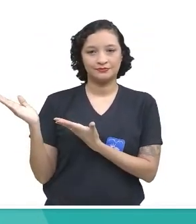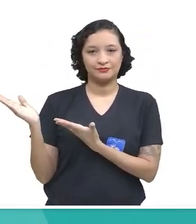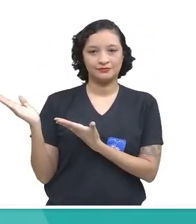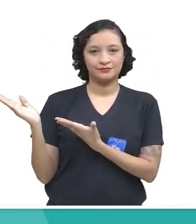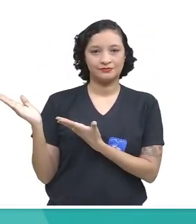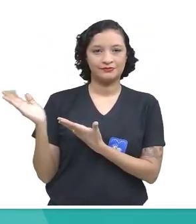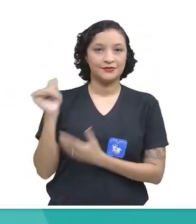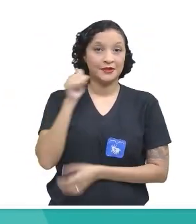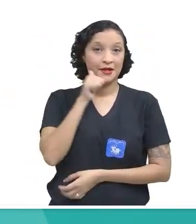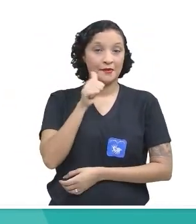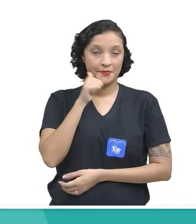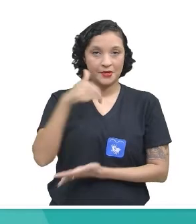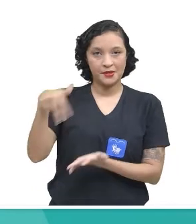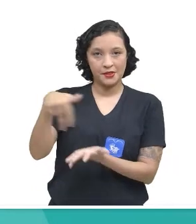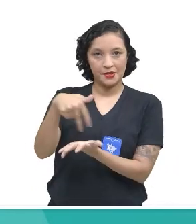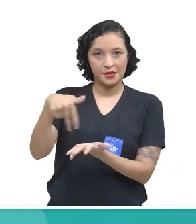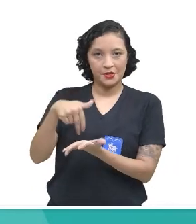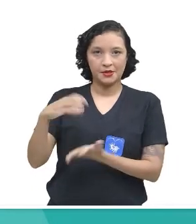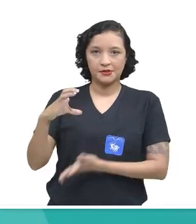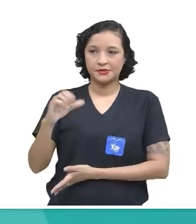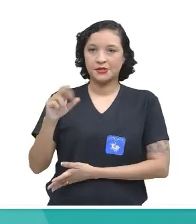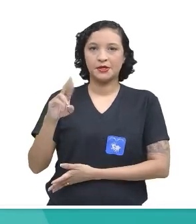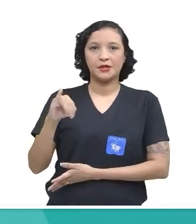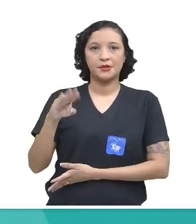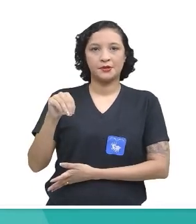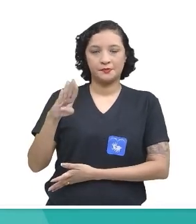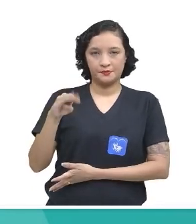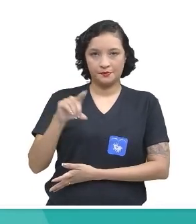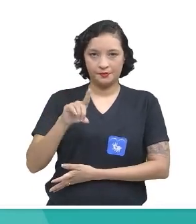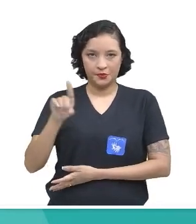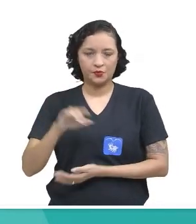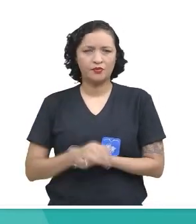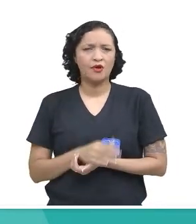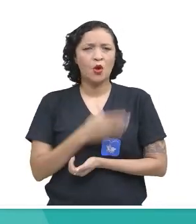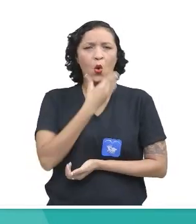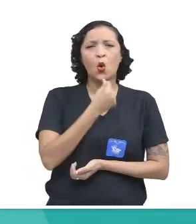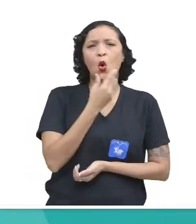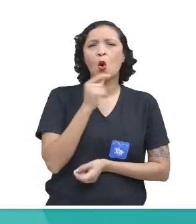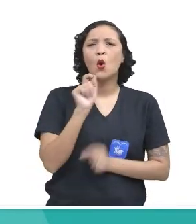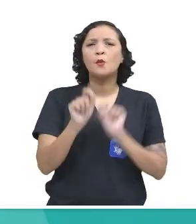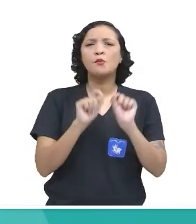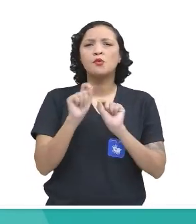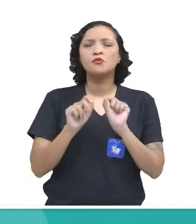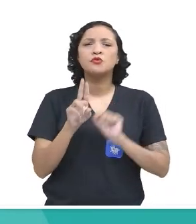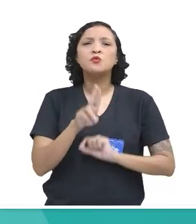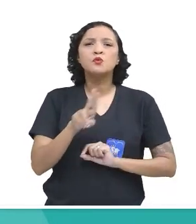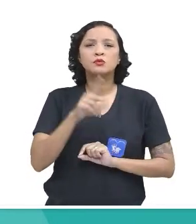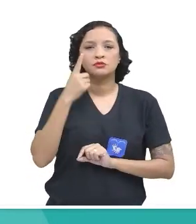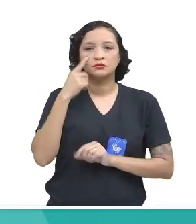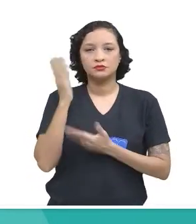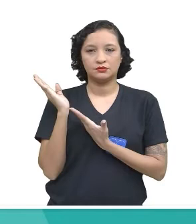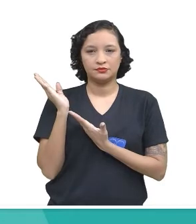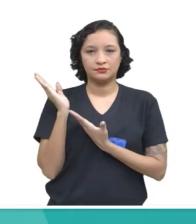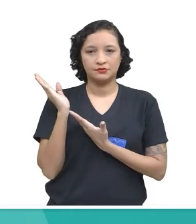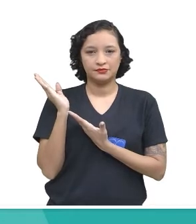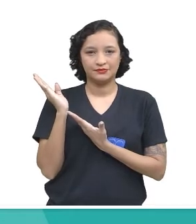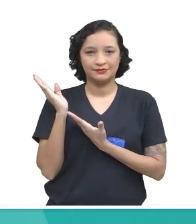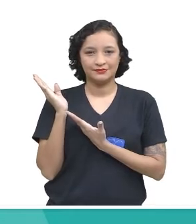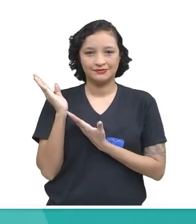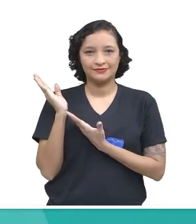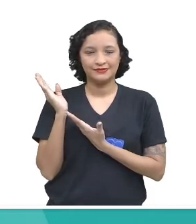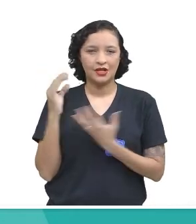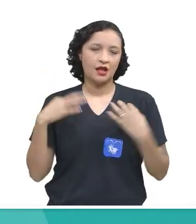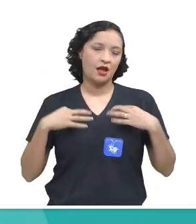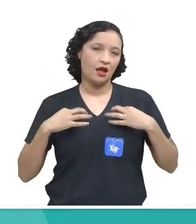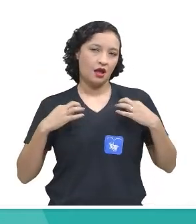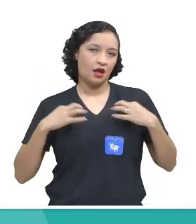de carimbó. E o dançarino, professora, o que ele usa? Então, ele usa uma calça estilo pescador, uma blusa